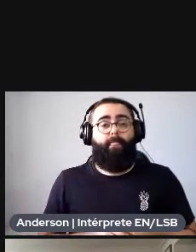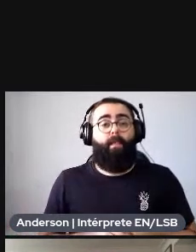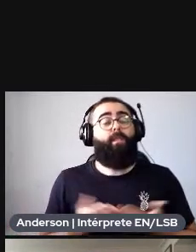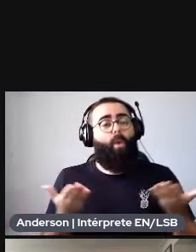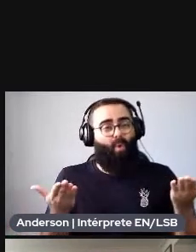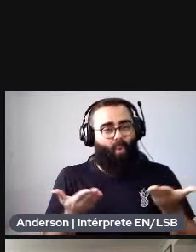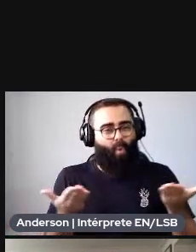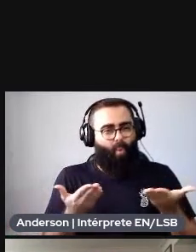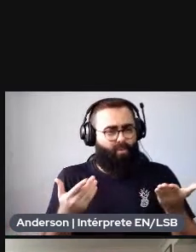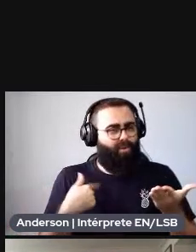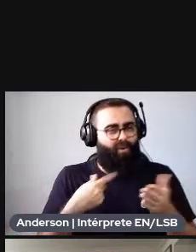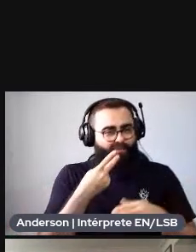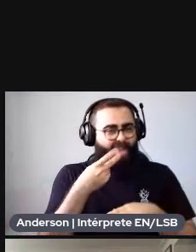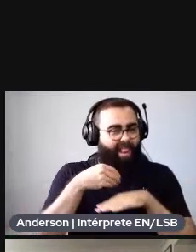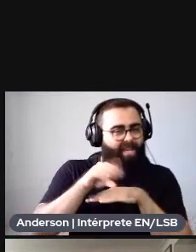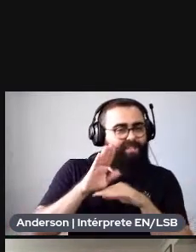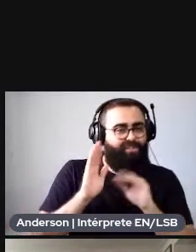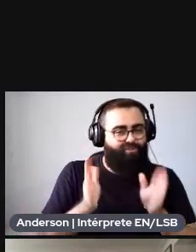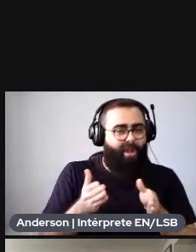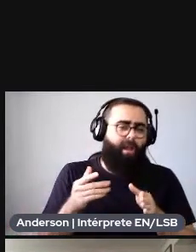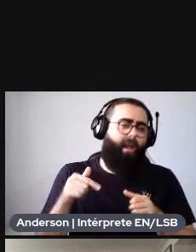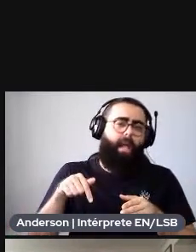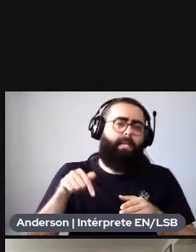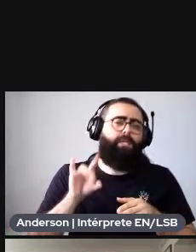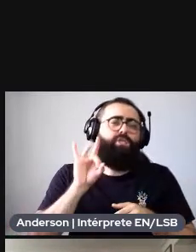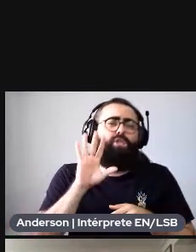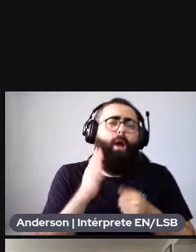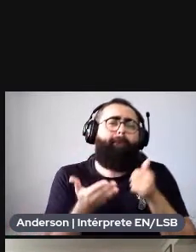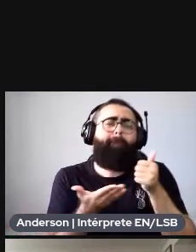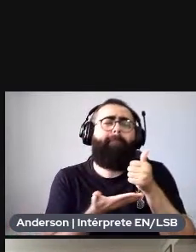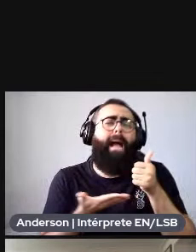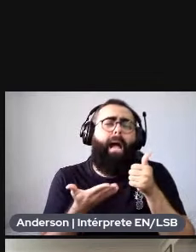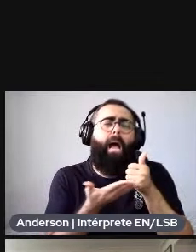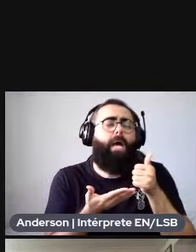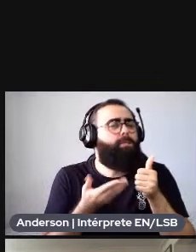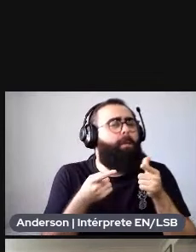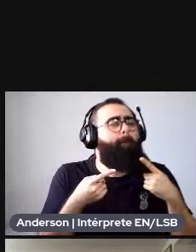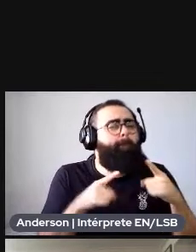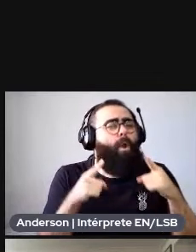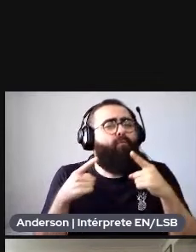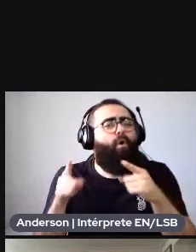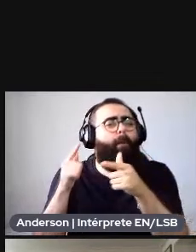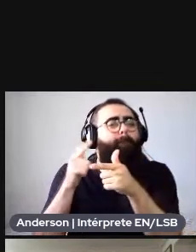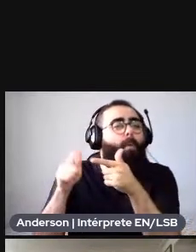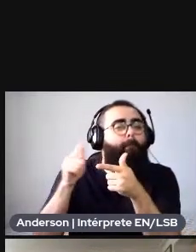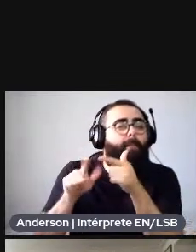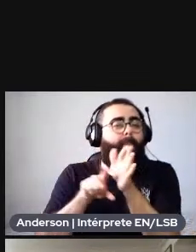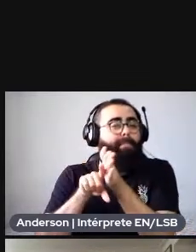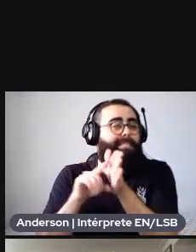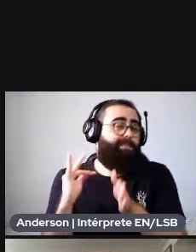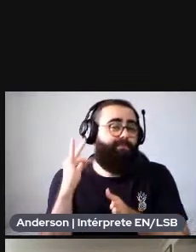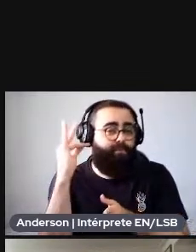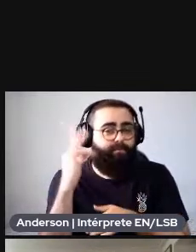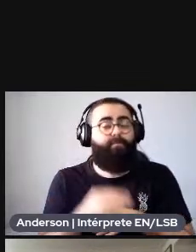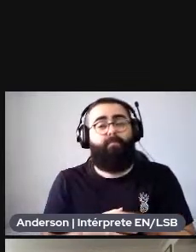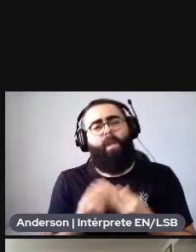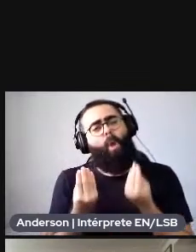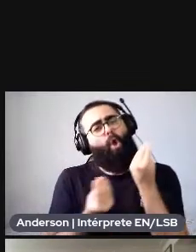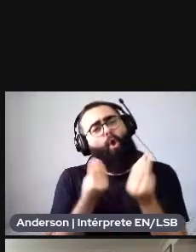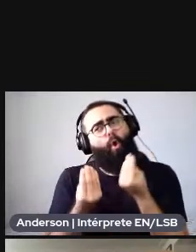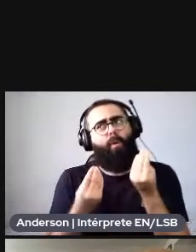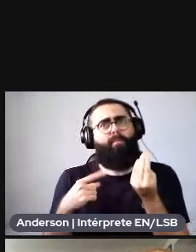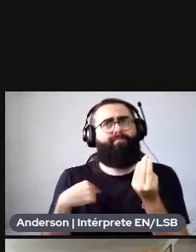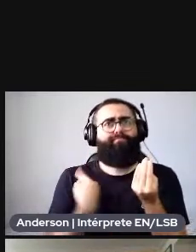problematização, como é que nós podemos lidar, teoricamente, com estas conclusões ou com estas pseudo-conclusões,